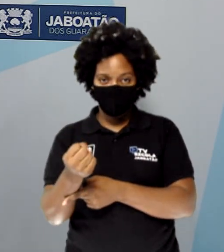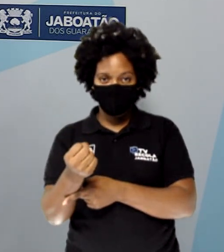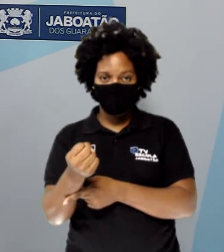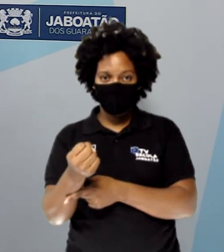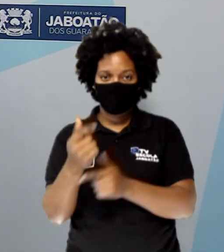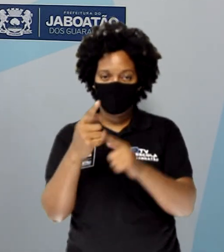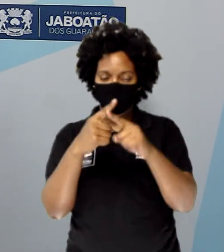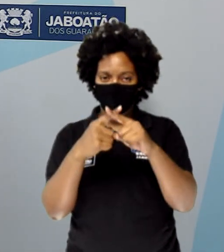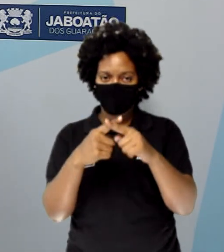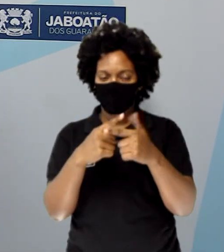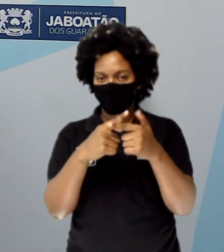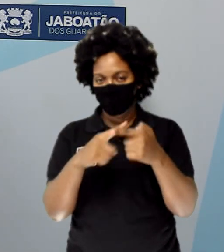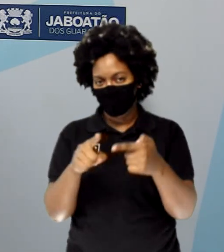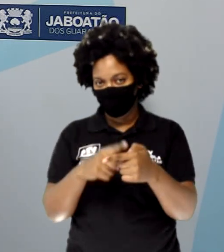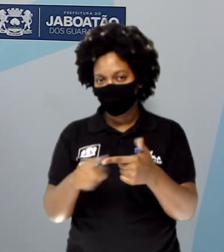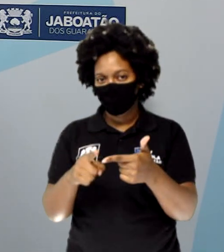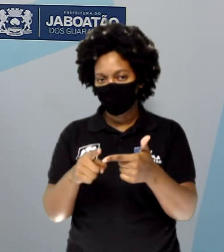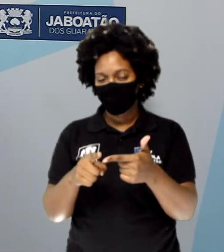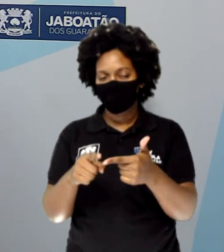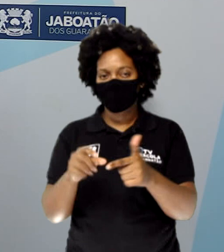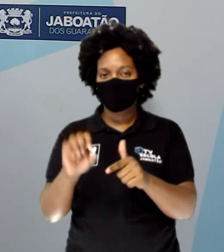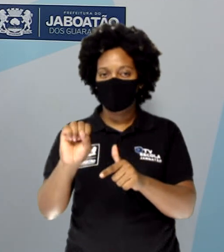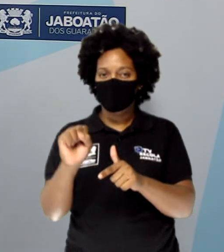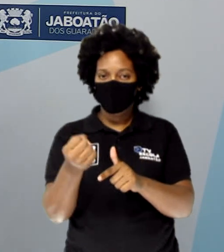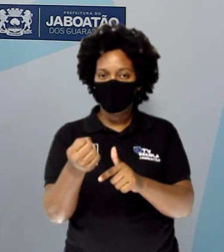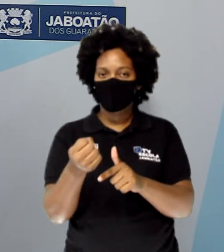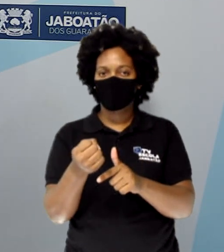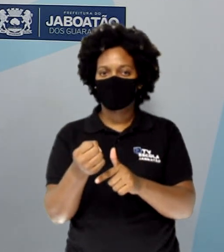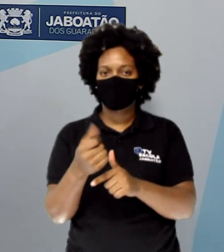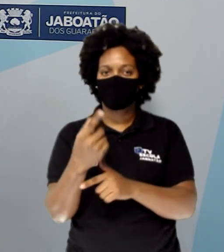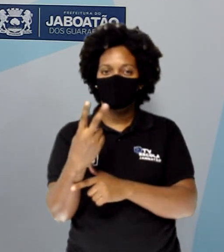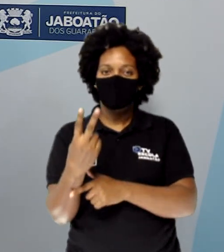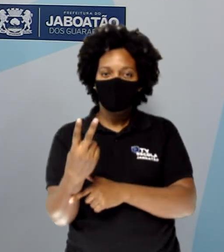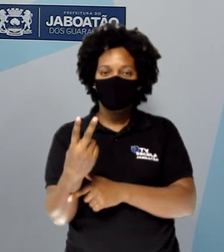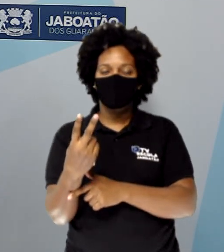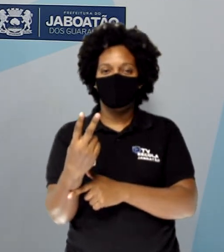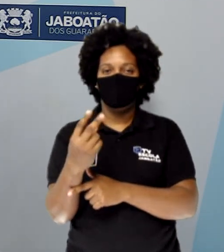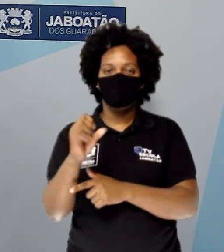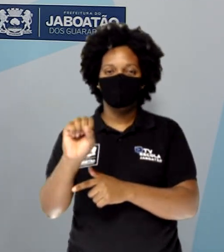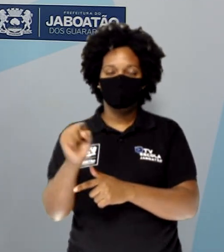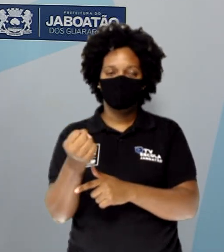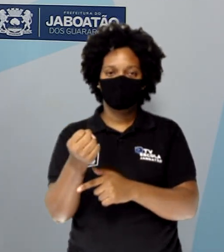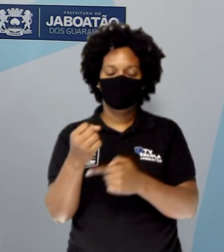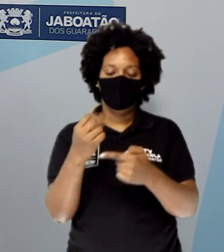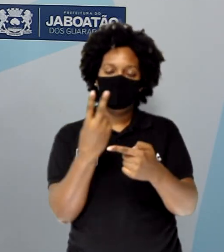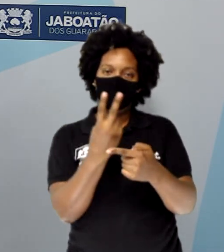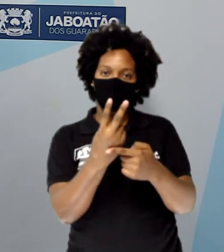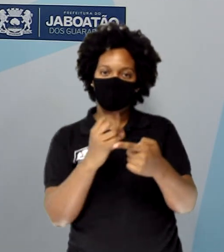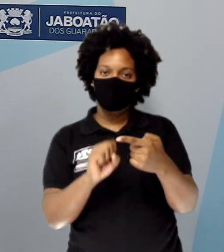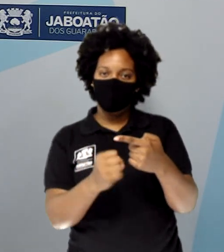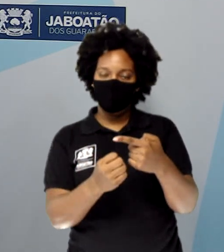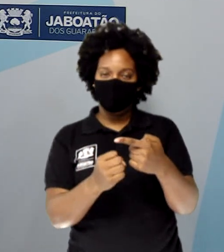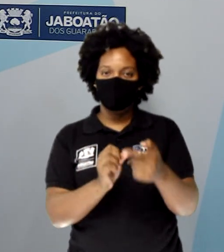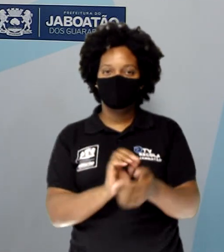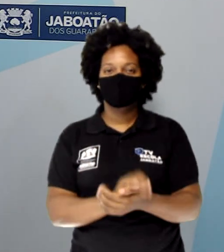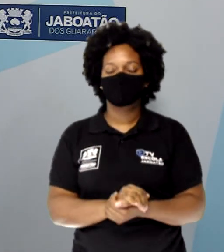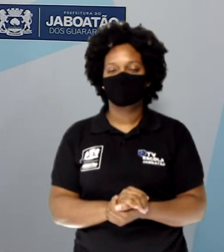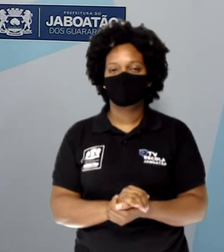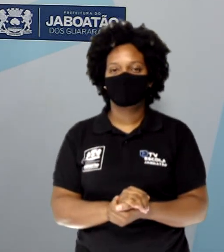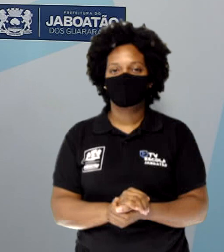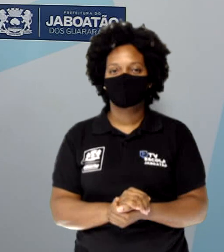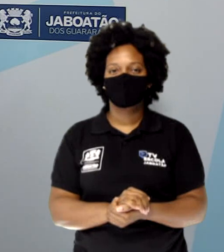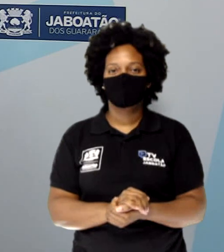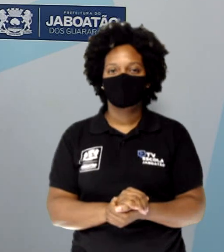8 partes e eu vou ter 2/8 aí, a fração que representa o quanto que André comeu. Daí a gente tem